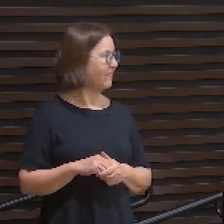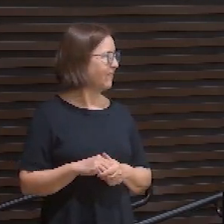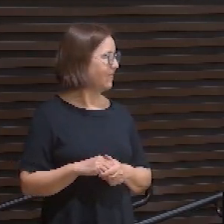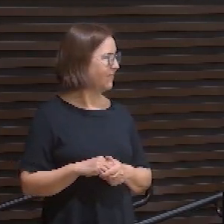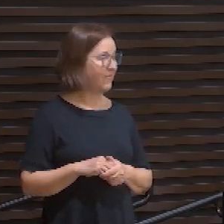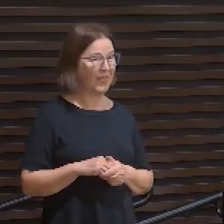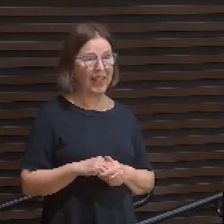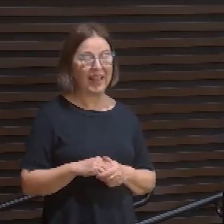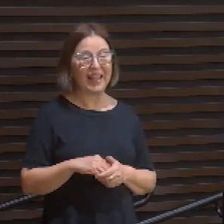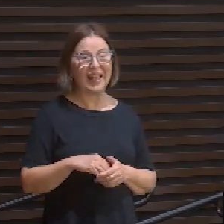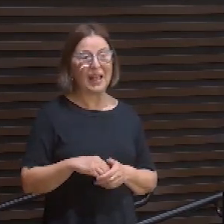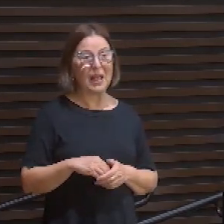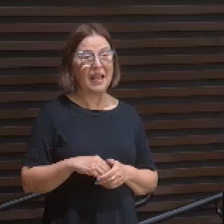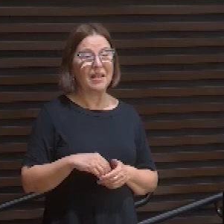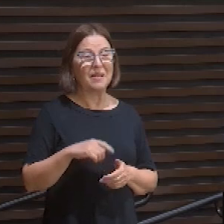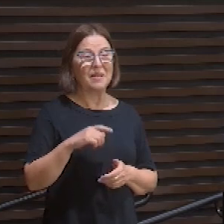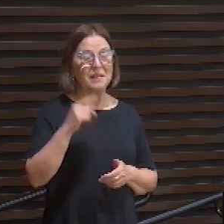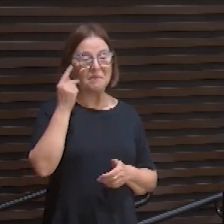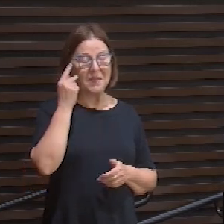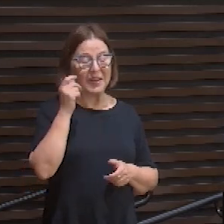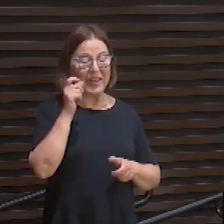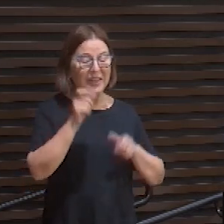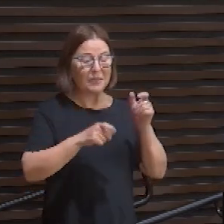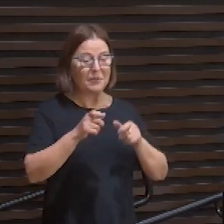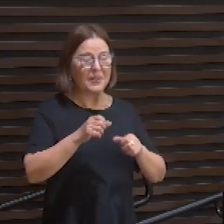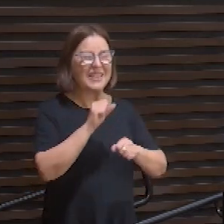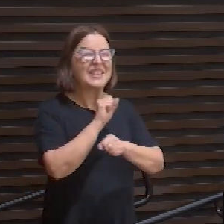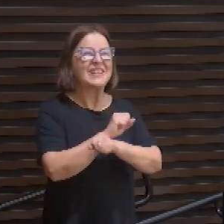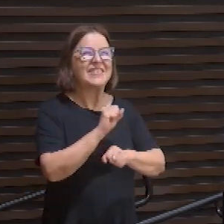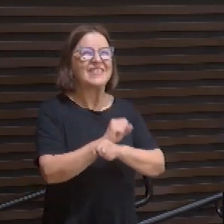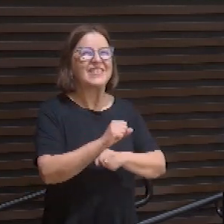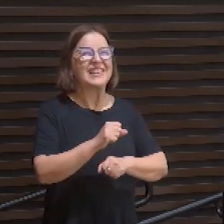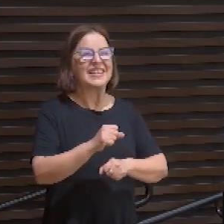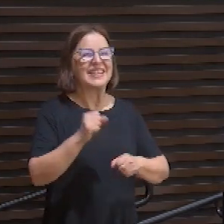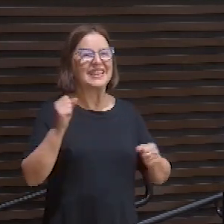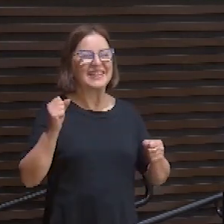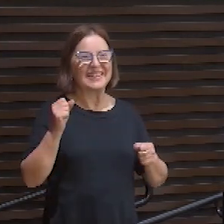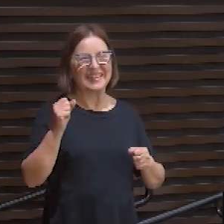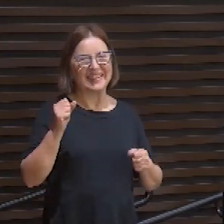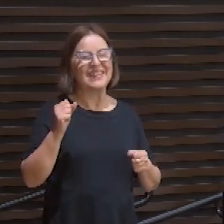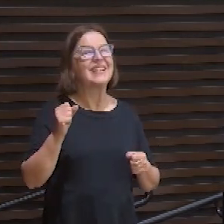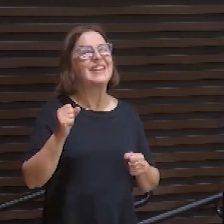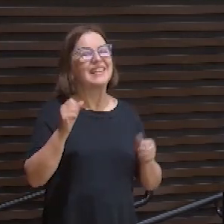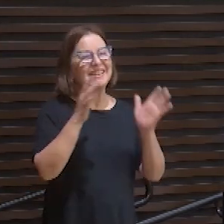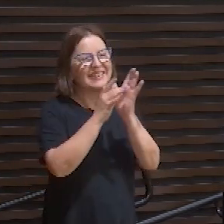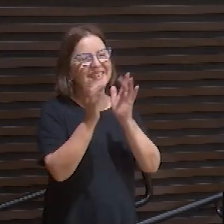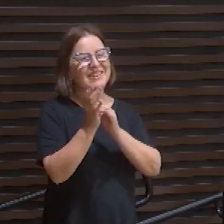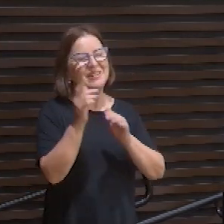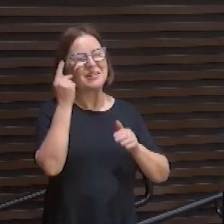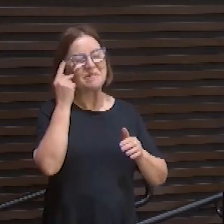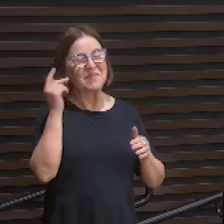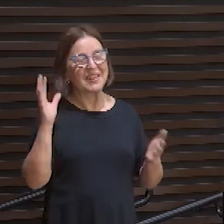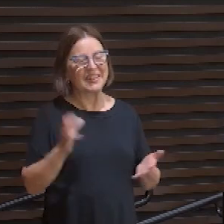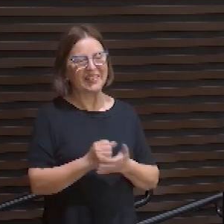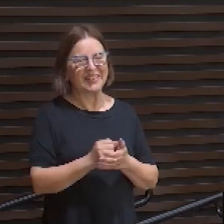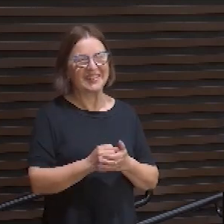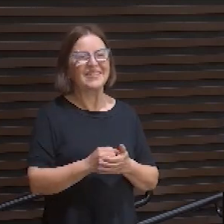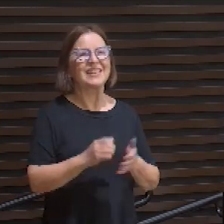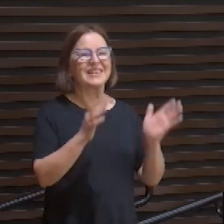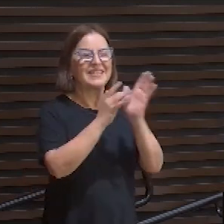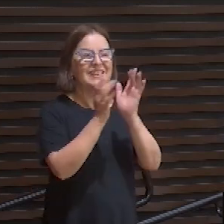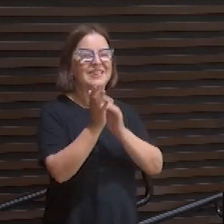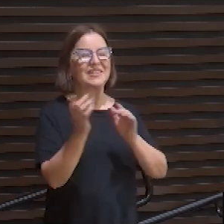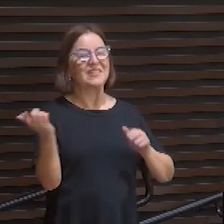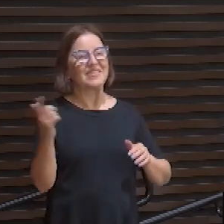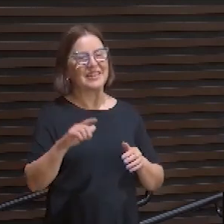aguardam para a salvação, Ele está vindo, Ele está vindo, Ele está vindo. O sacrifício de Cristo